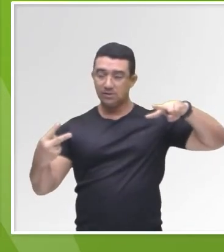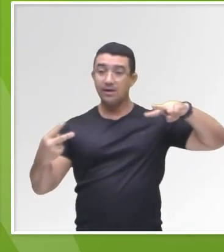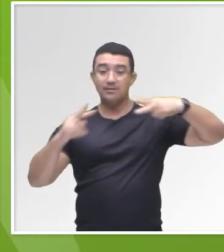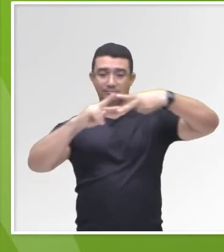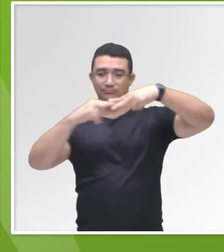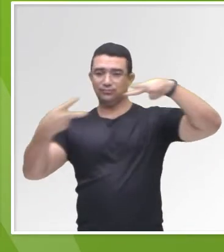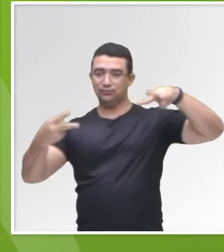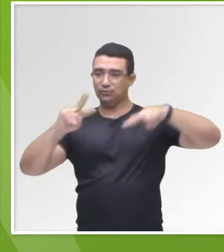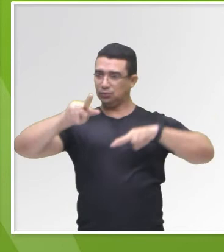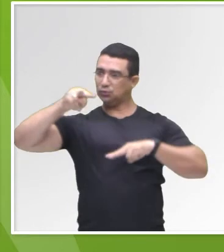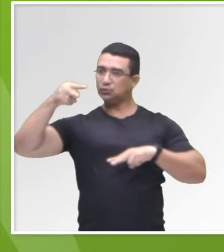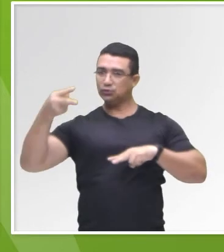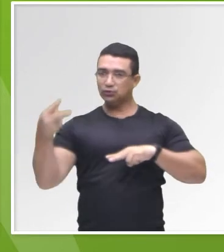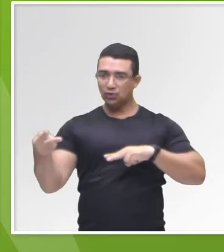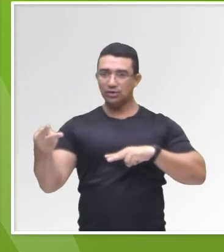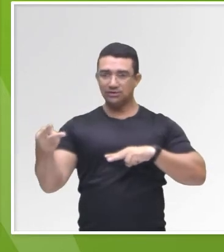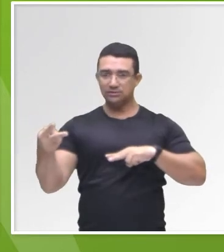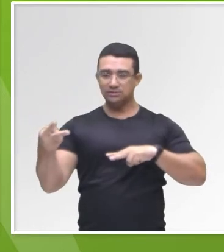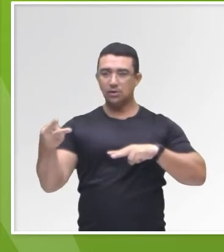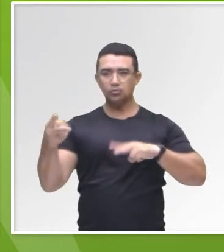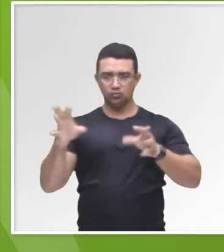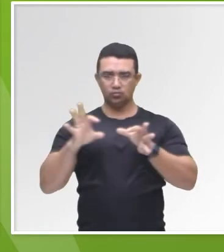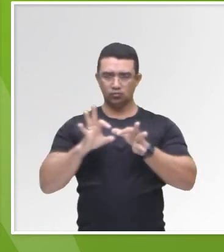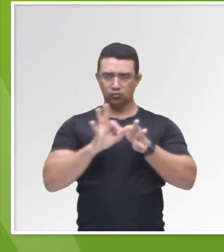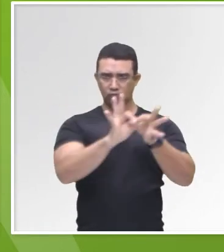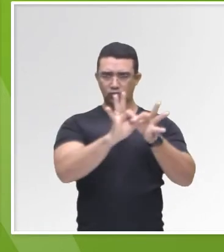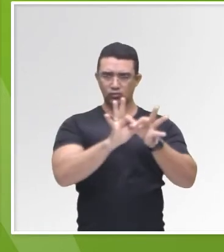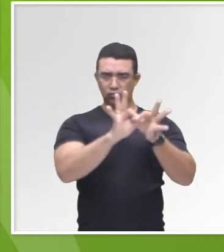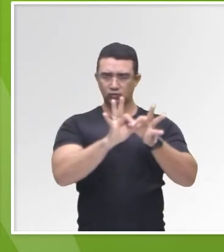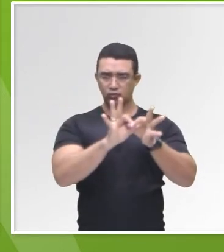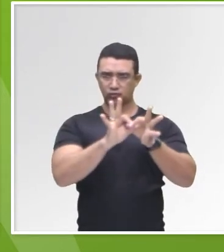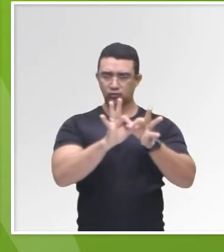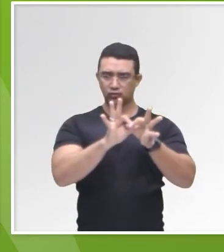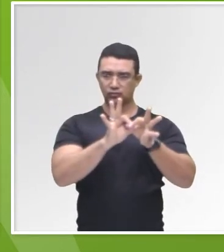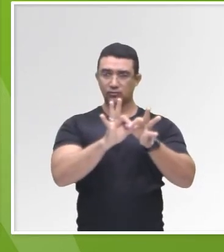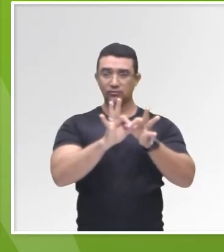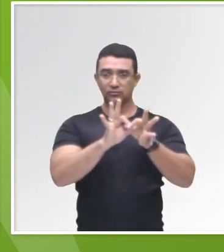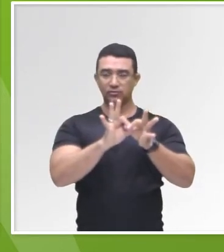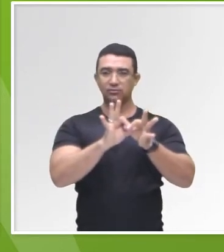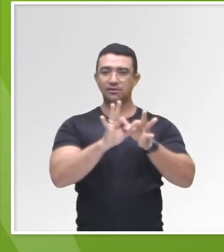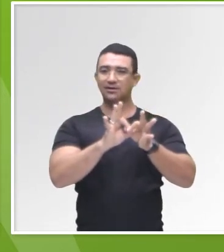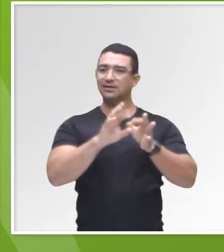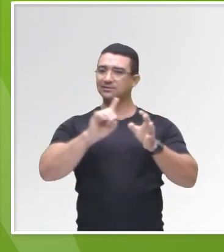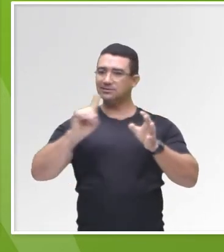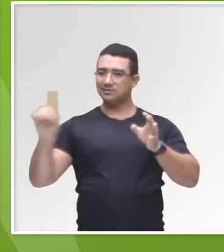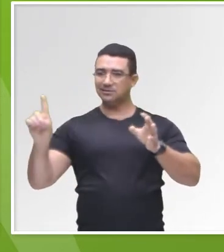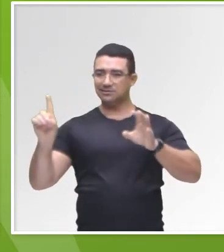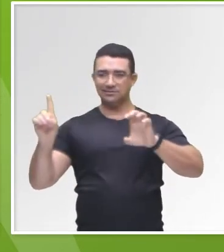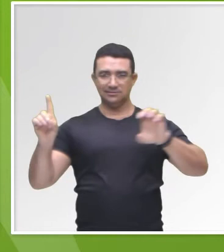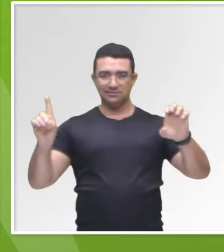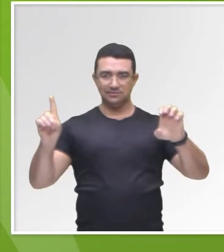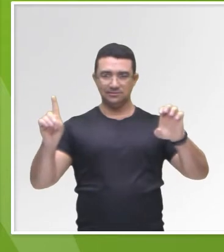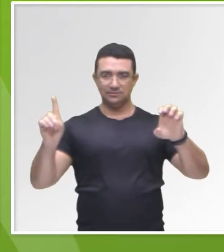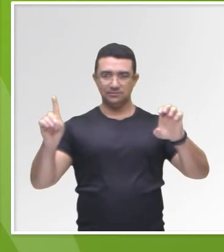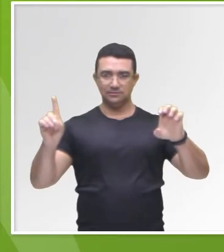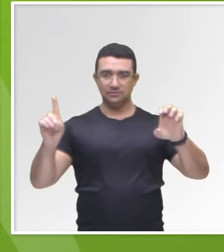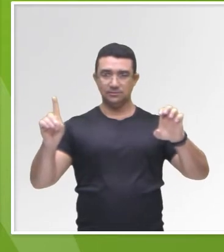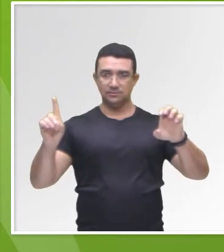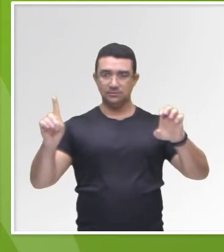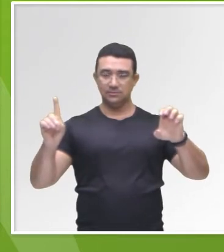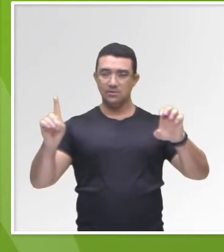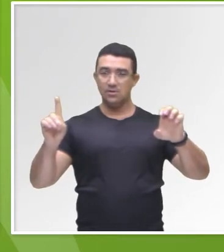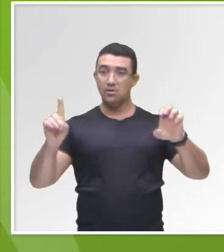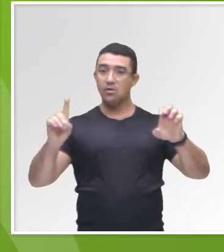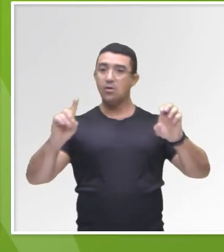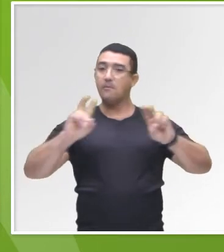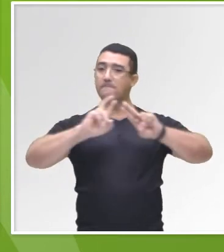migrando cada cromátide irmã em direção aos polos opostos, em razão do encurtamento dos